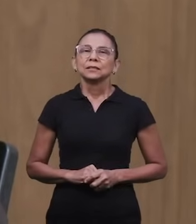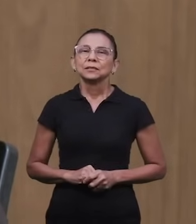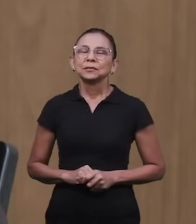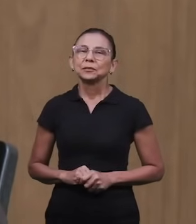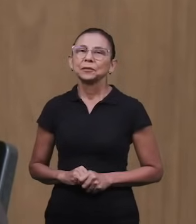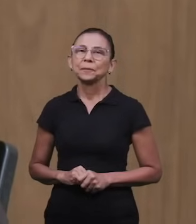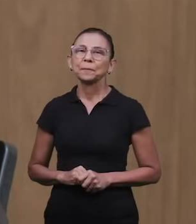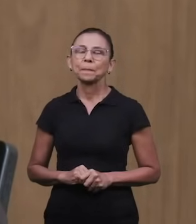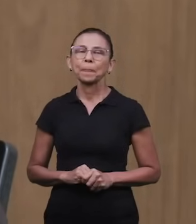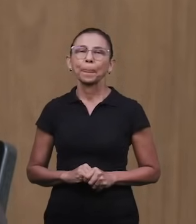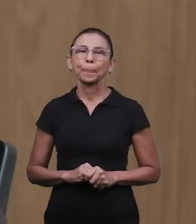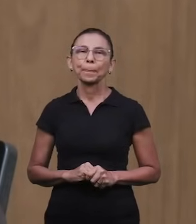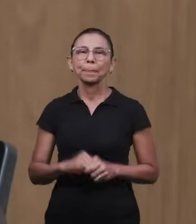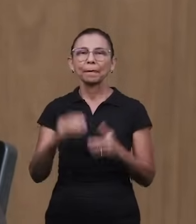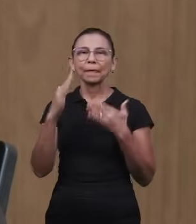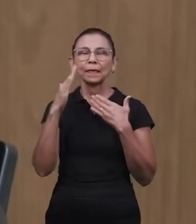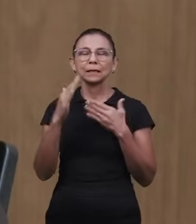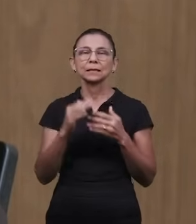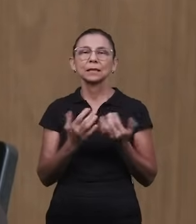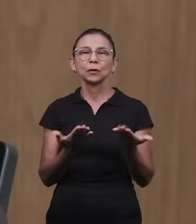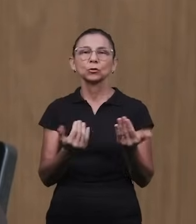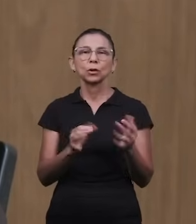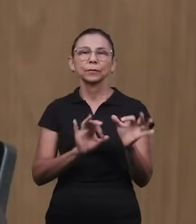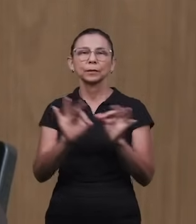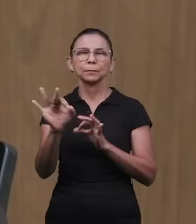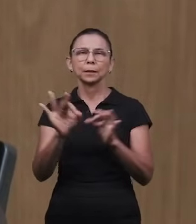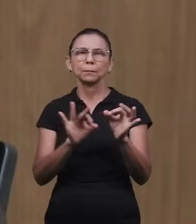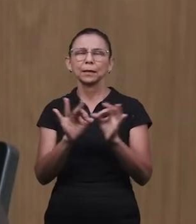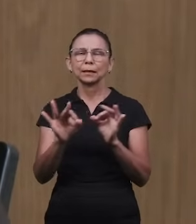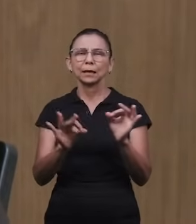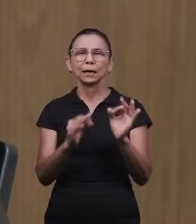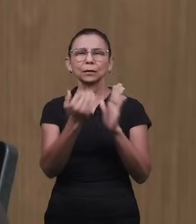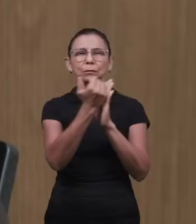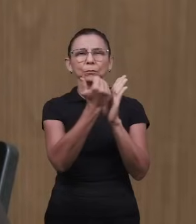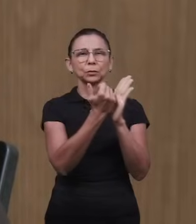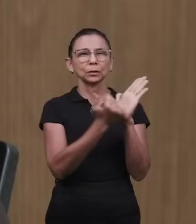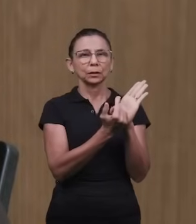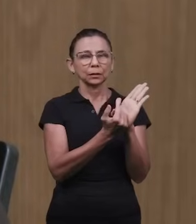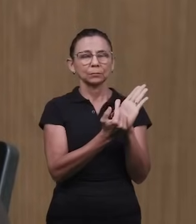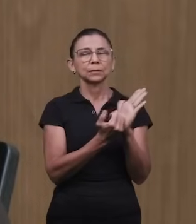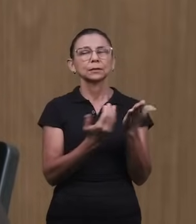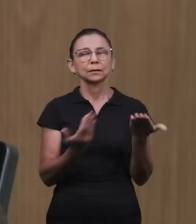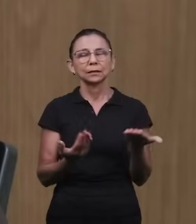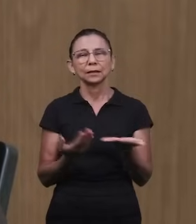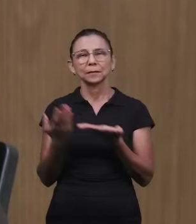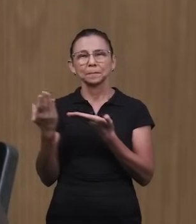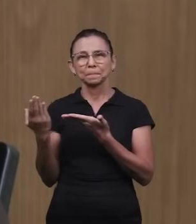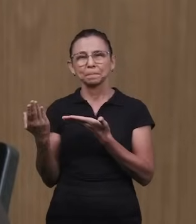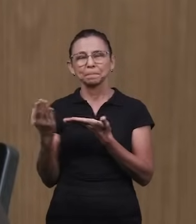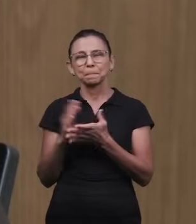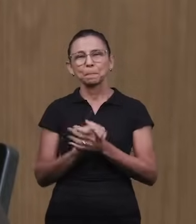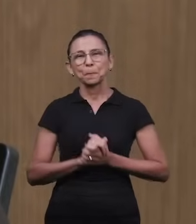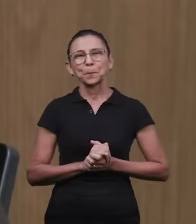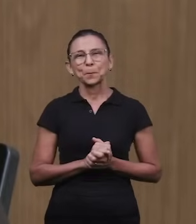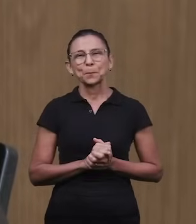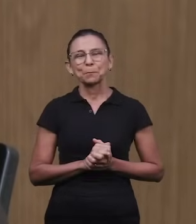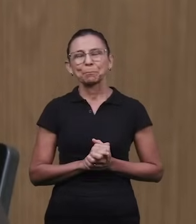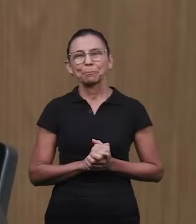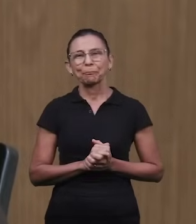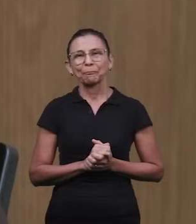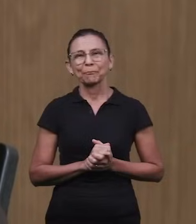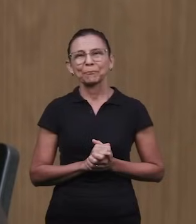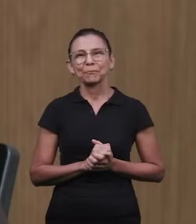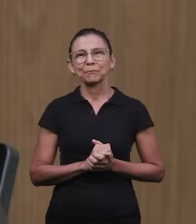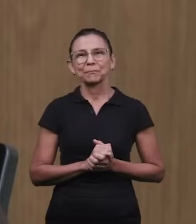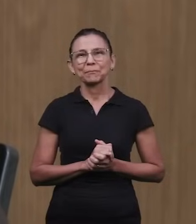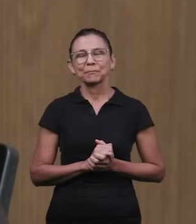final, que é o nosso agradecimento para os jovens que montaram o roteiro, que nos ajudam na produção. Para a Maritza, para a